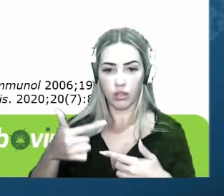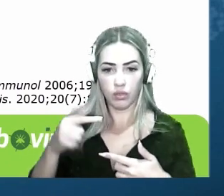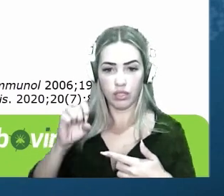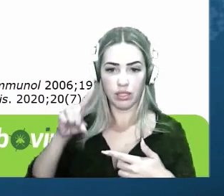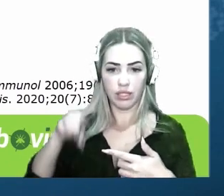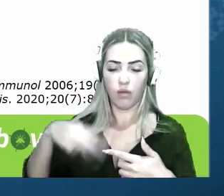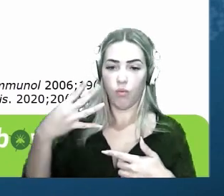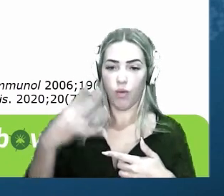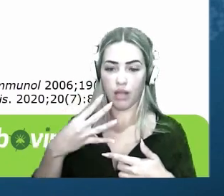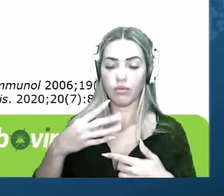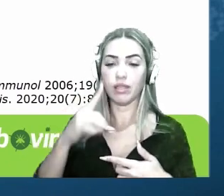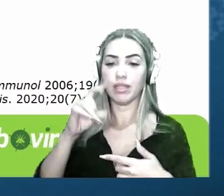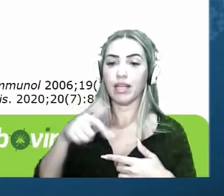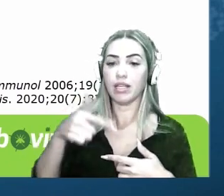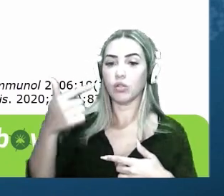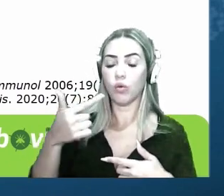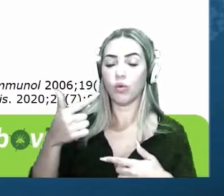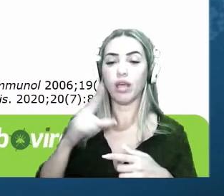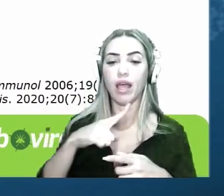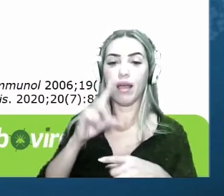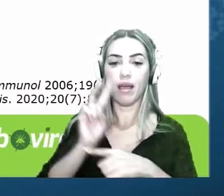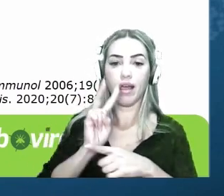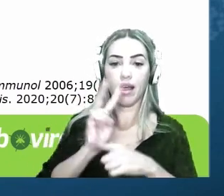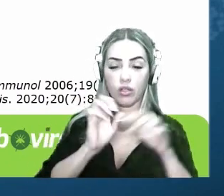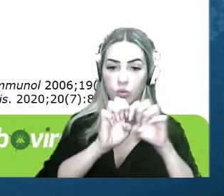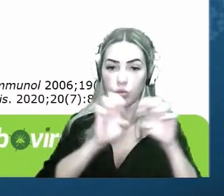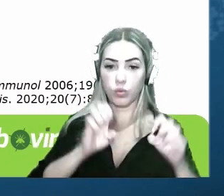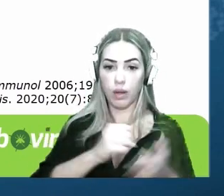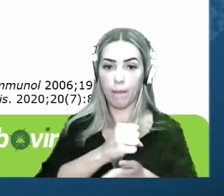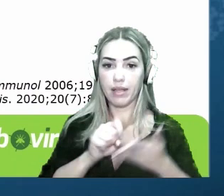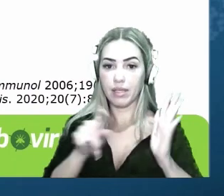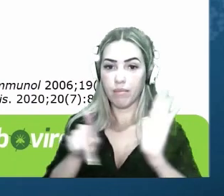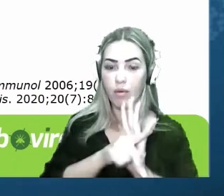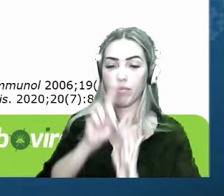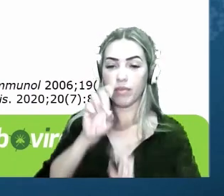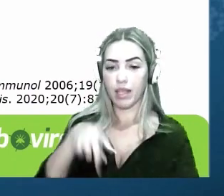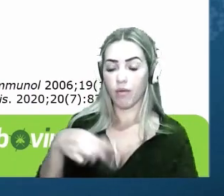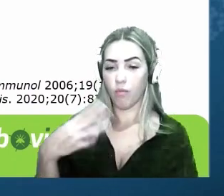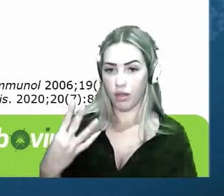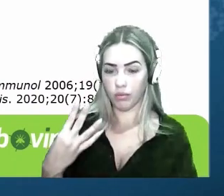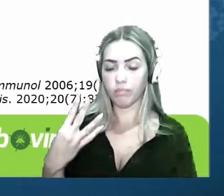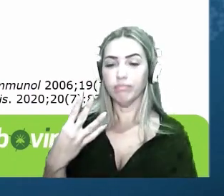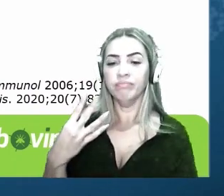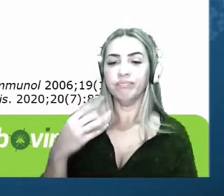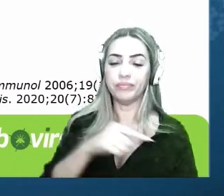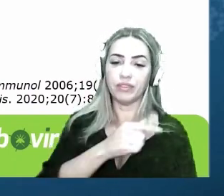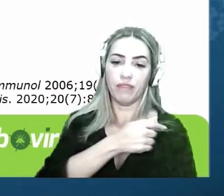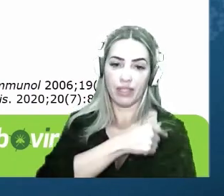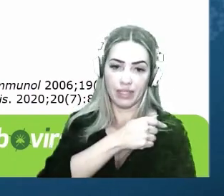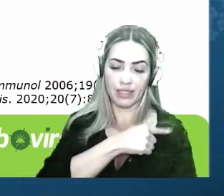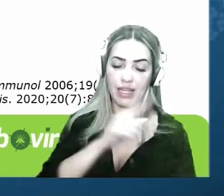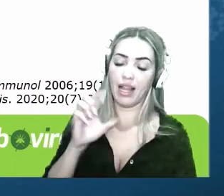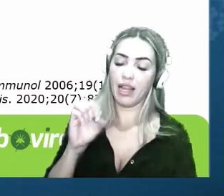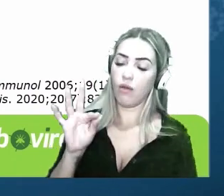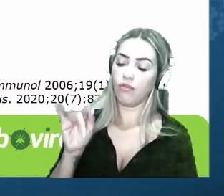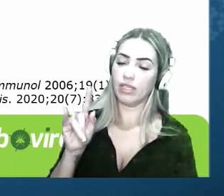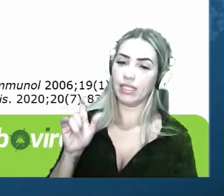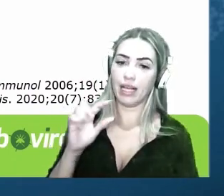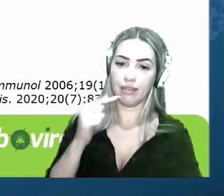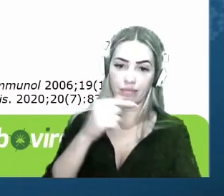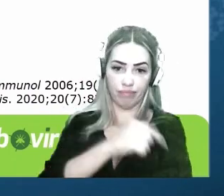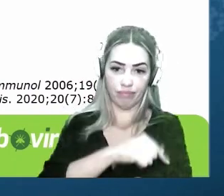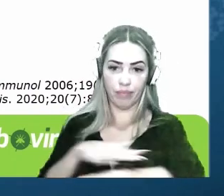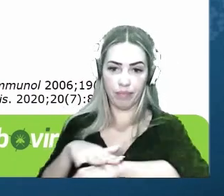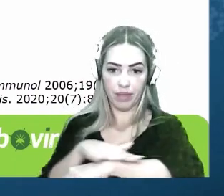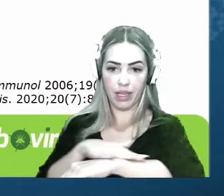que é um quimérico, a partir de uma estrutura básica do próprio DEN4. É uma vacina liofilizada, subcutânea, vacina de vírus